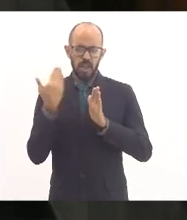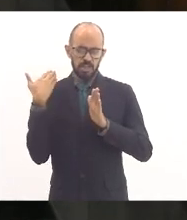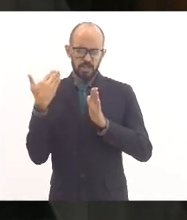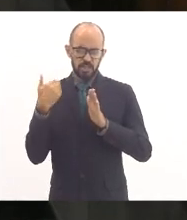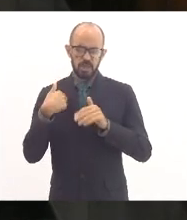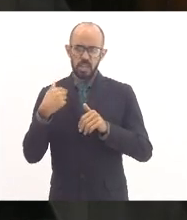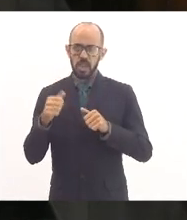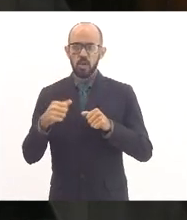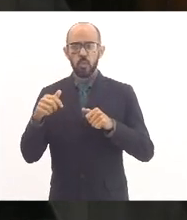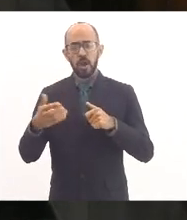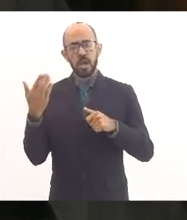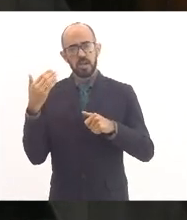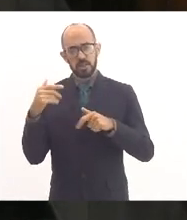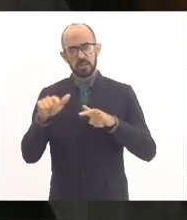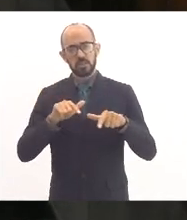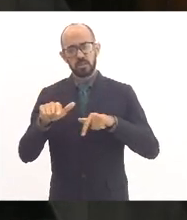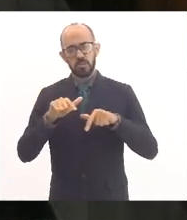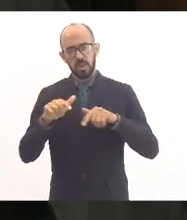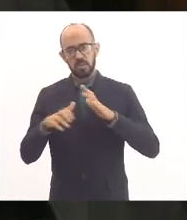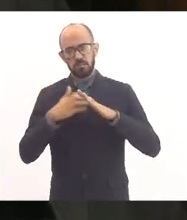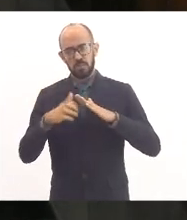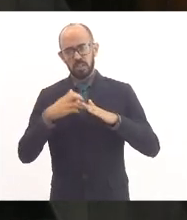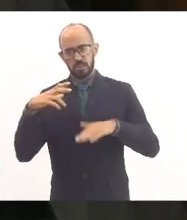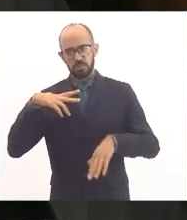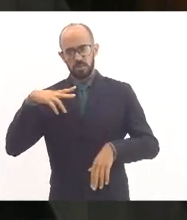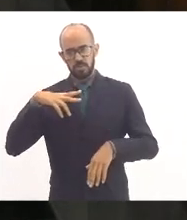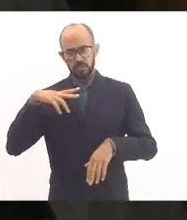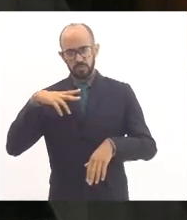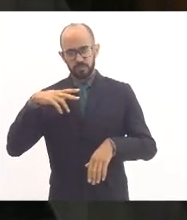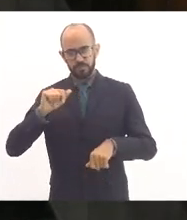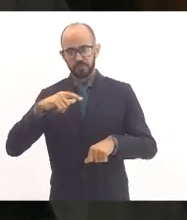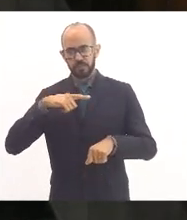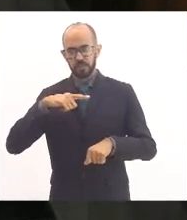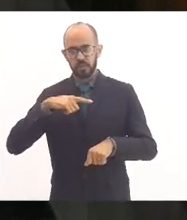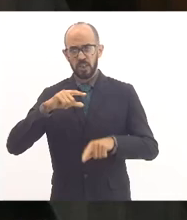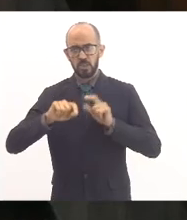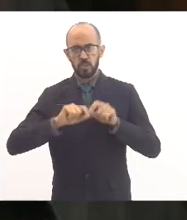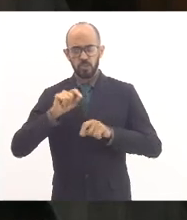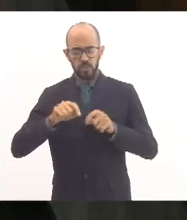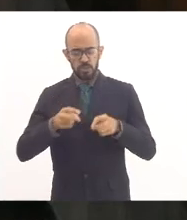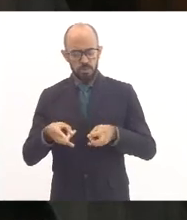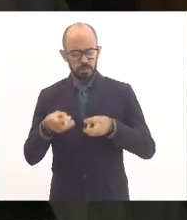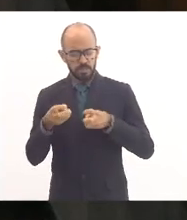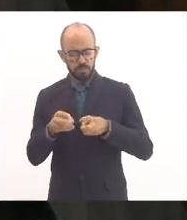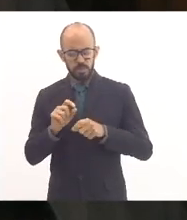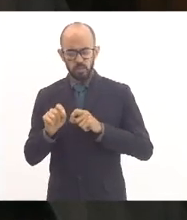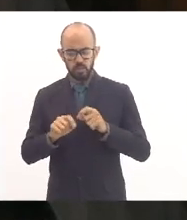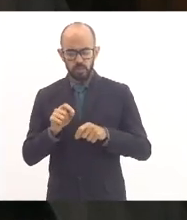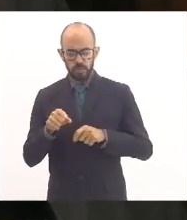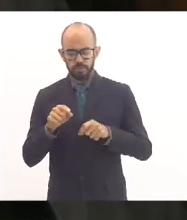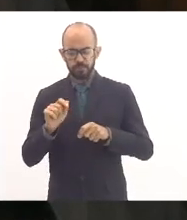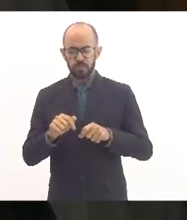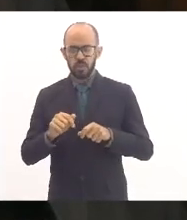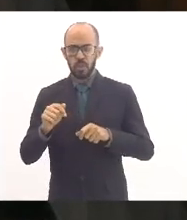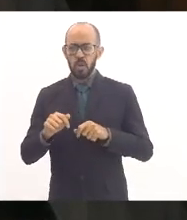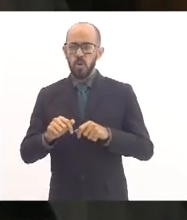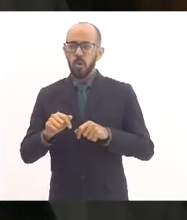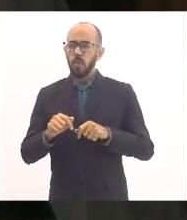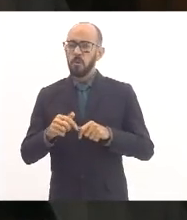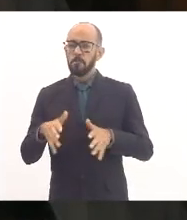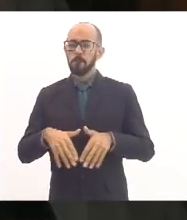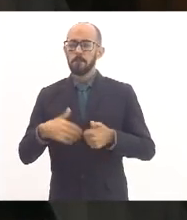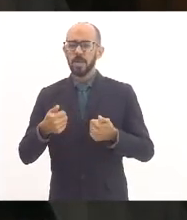privada e na iniciativa privada tenho um um olhar que diz o seguinte o maior patrimônio da nossa empresa